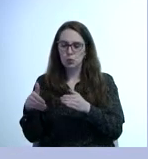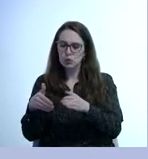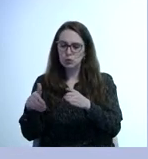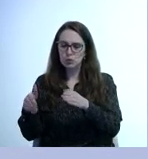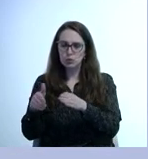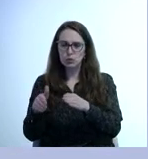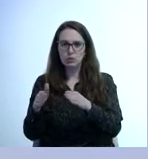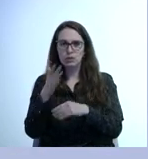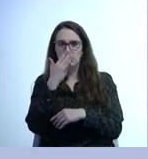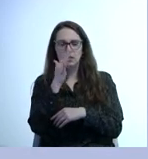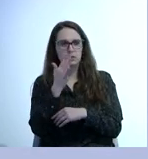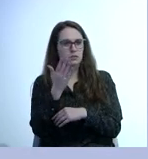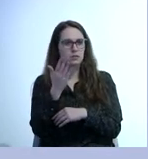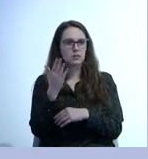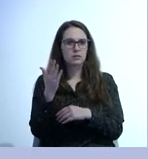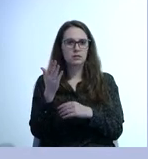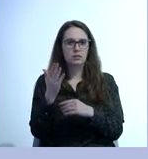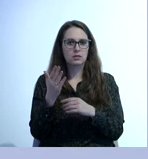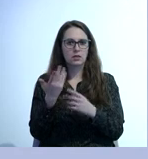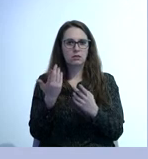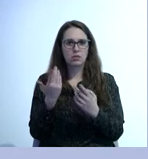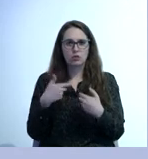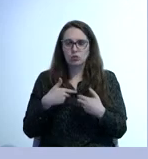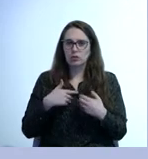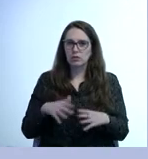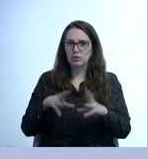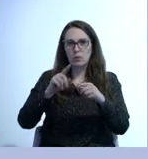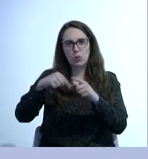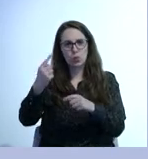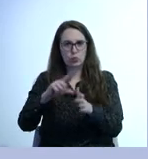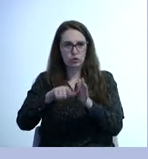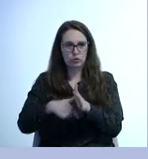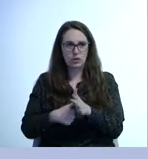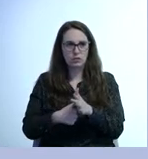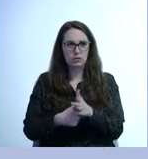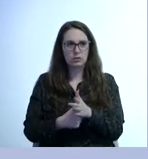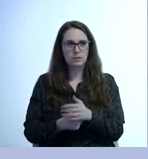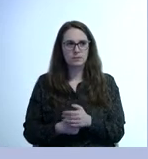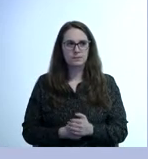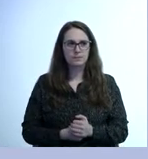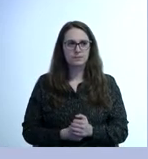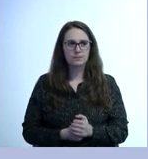linha de conduta no desenvolvimento de todo o projeto.